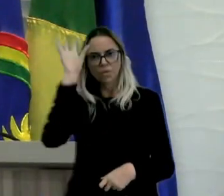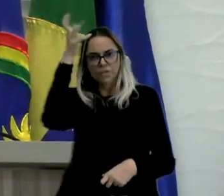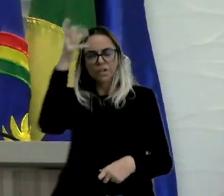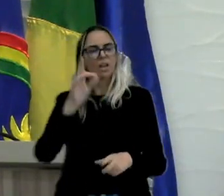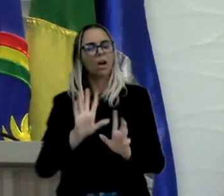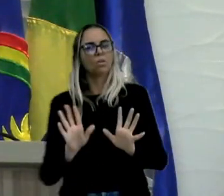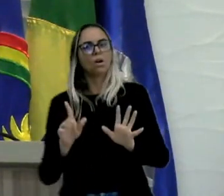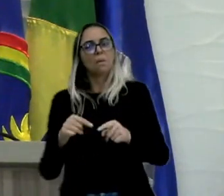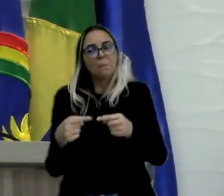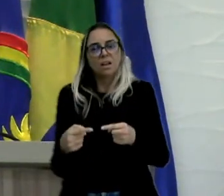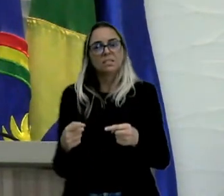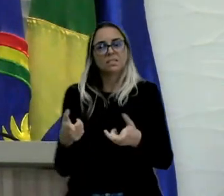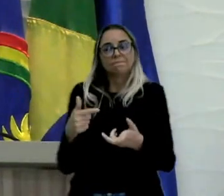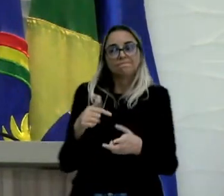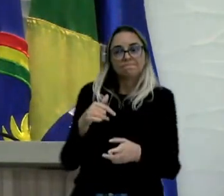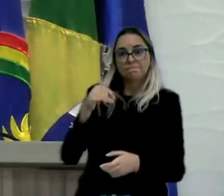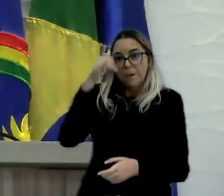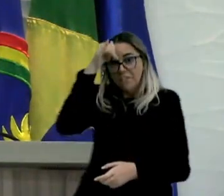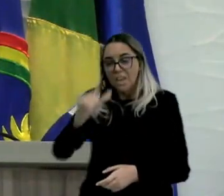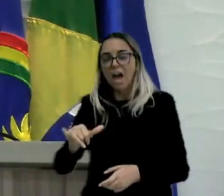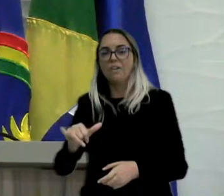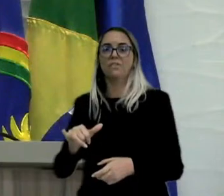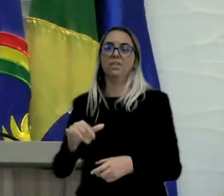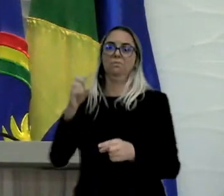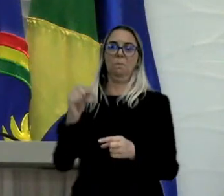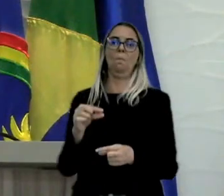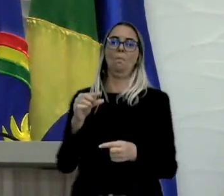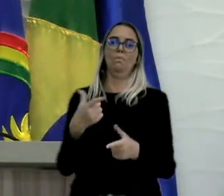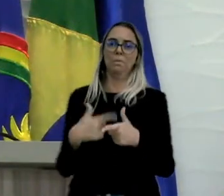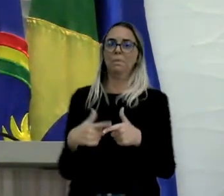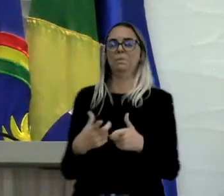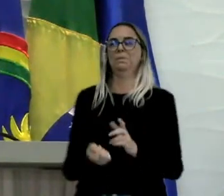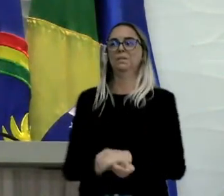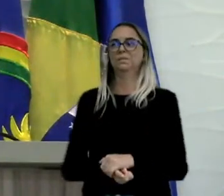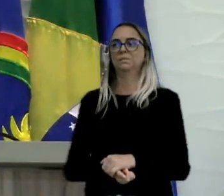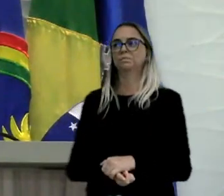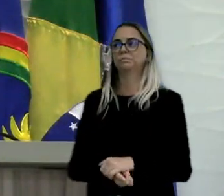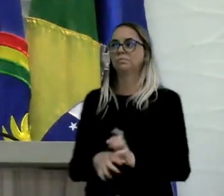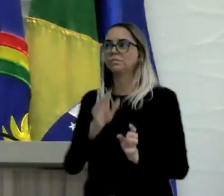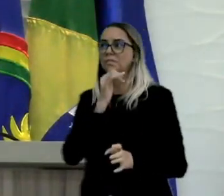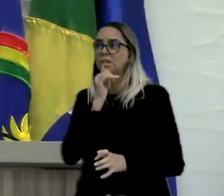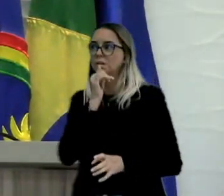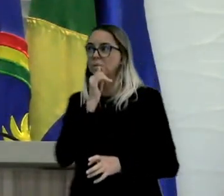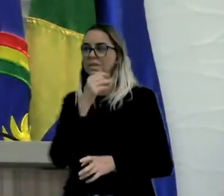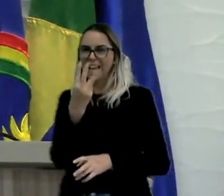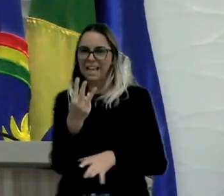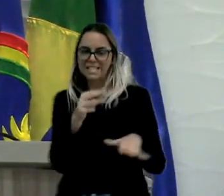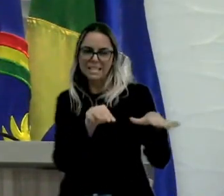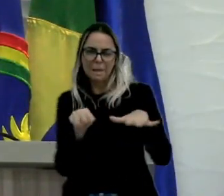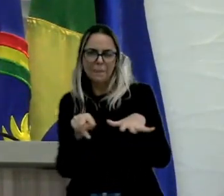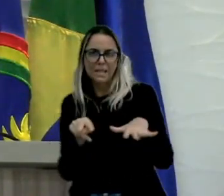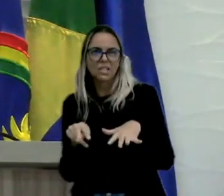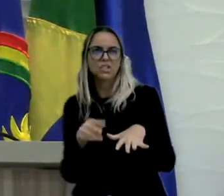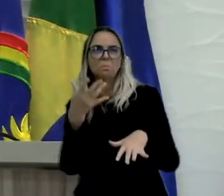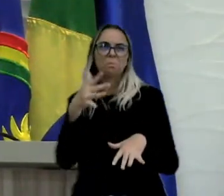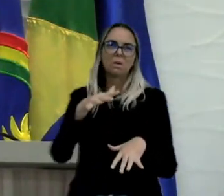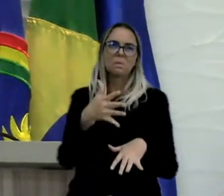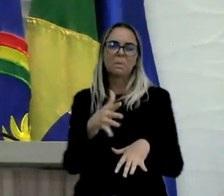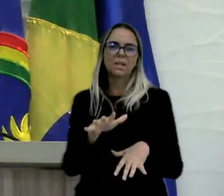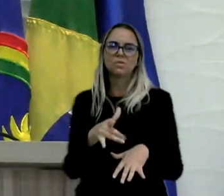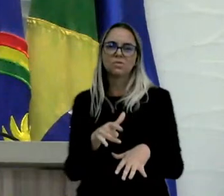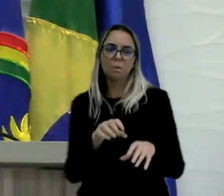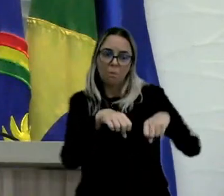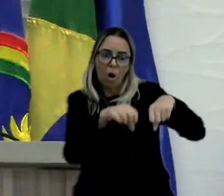coisa se tinha uma moto abandonada Vereador Pachequinho como teve no cantinho tá com umas três semanas o pessoal